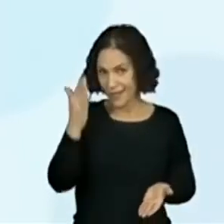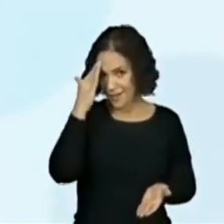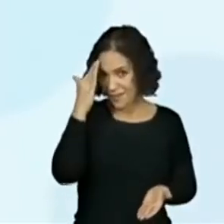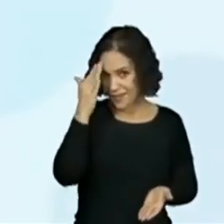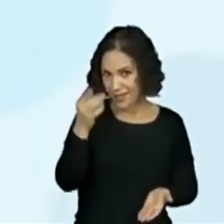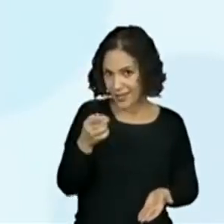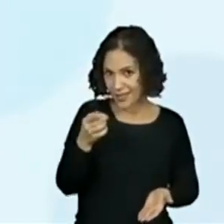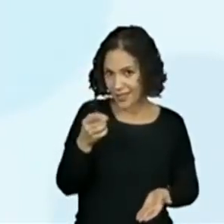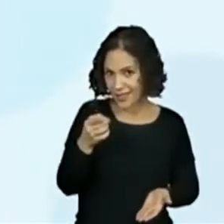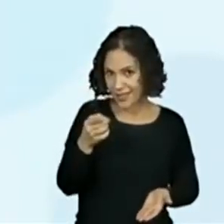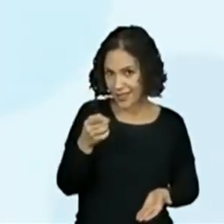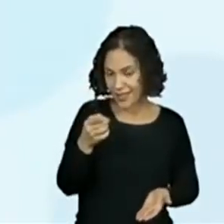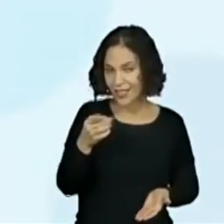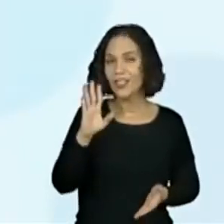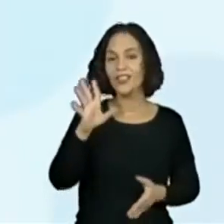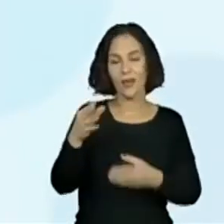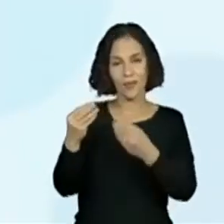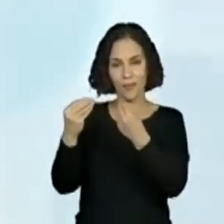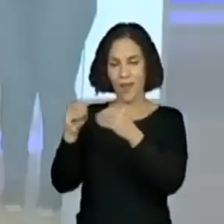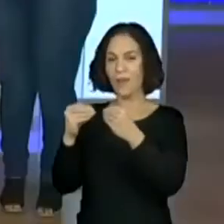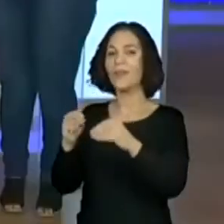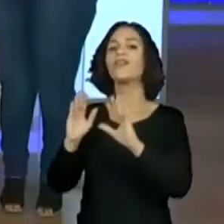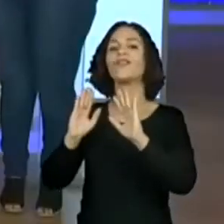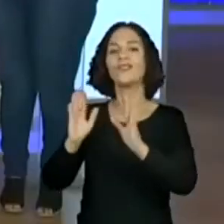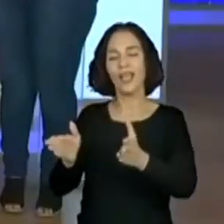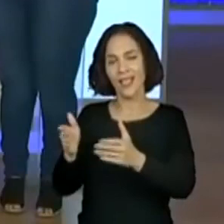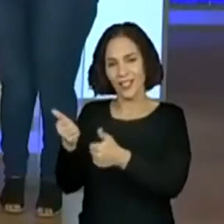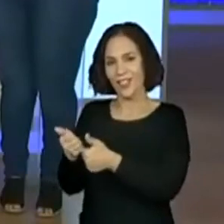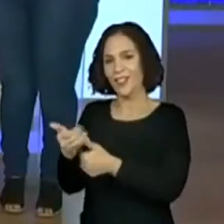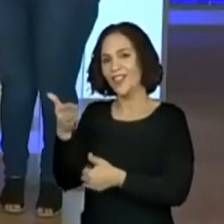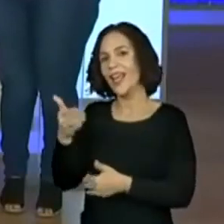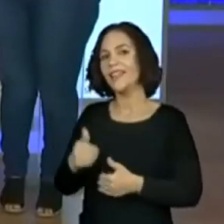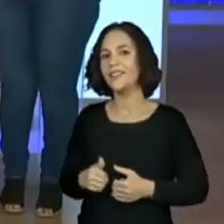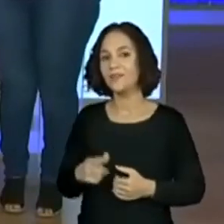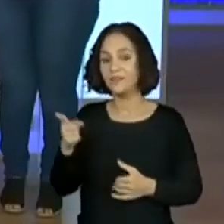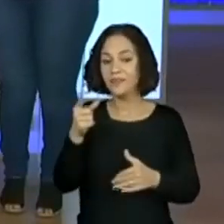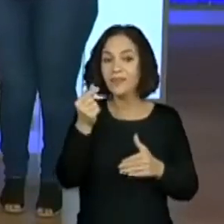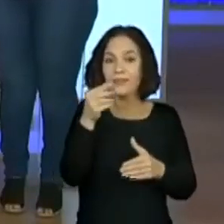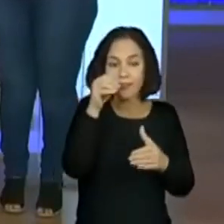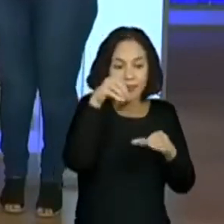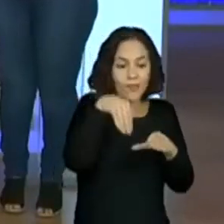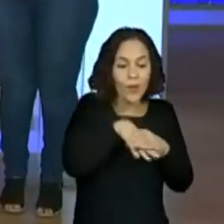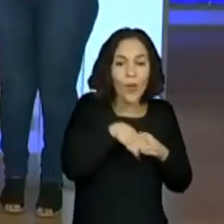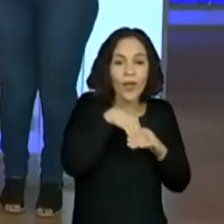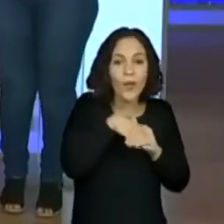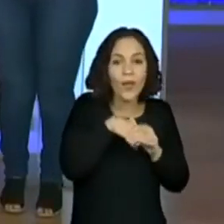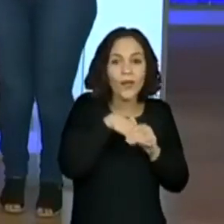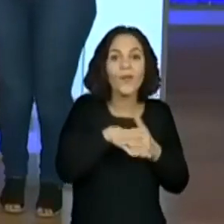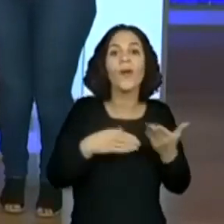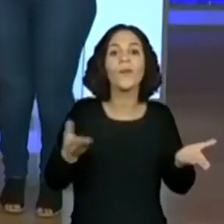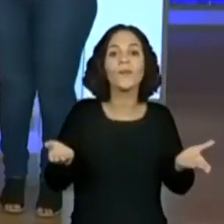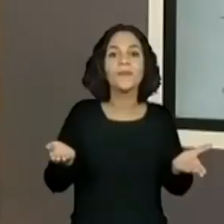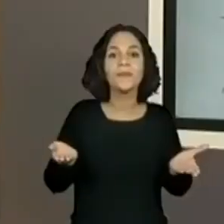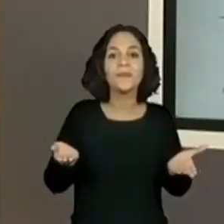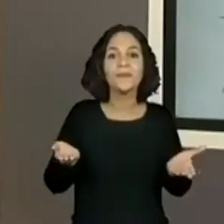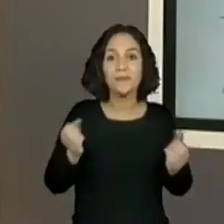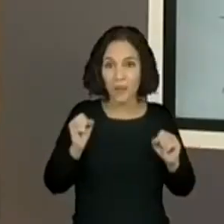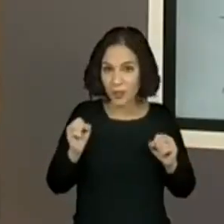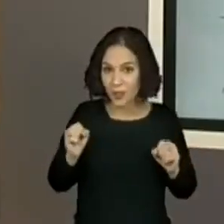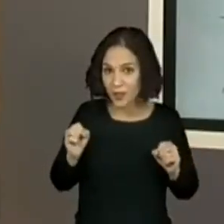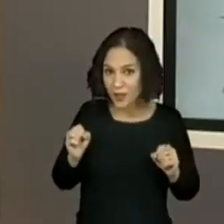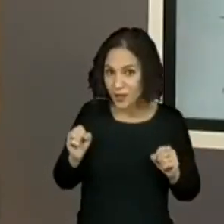certeza, professora. Já estão falando qual é o valor que o Luiz Felipe guardou. Olha só.